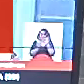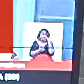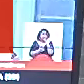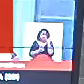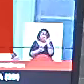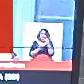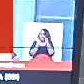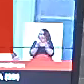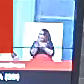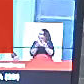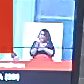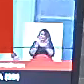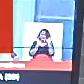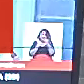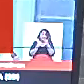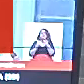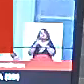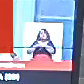pelo governo.